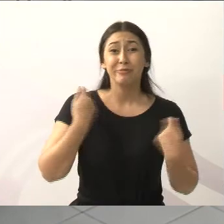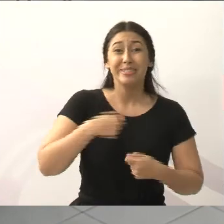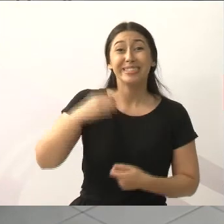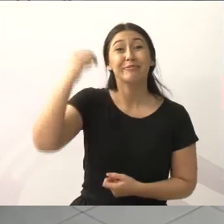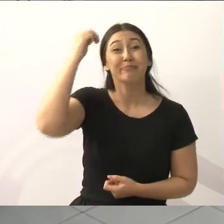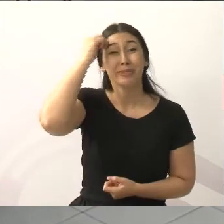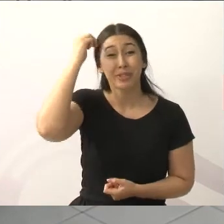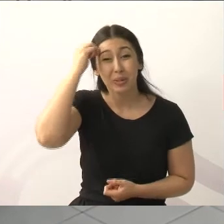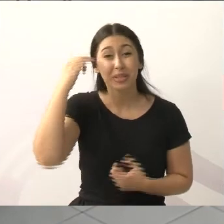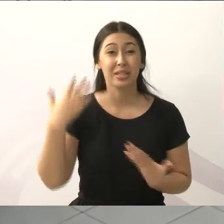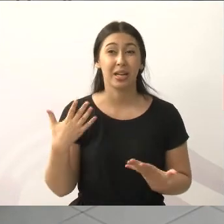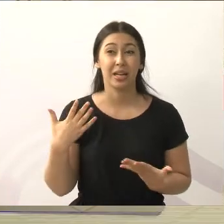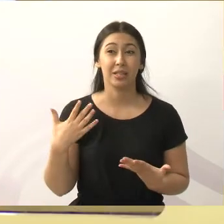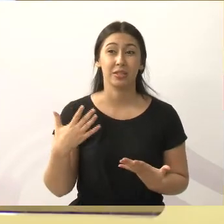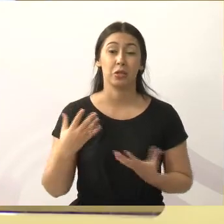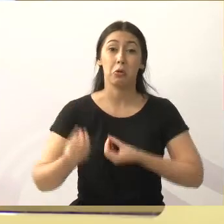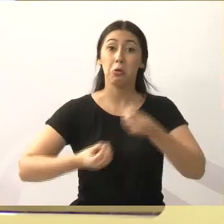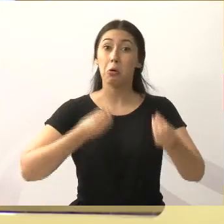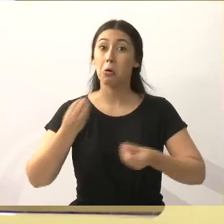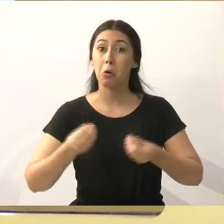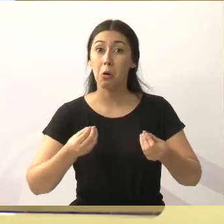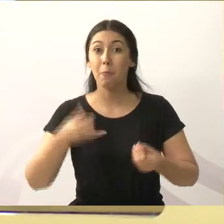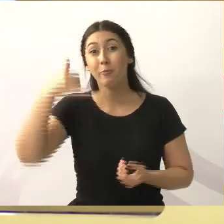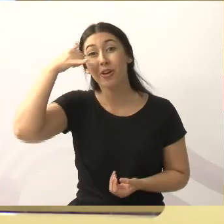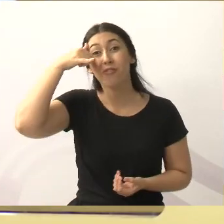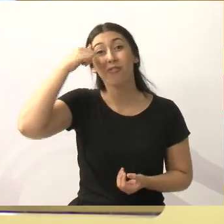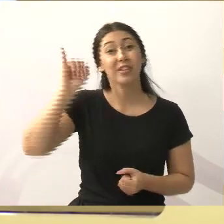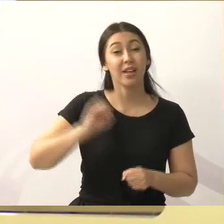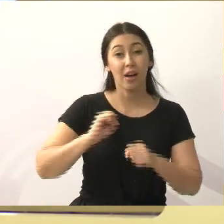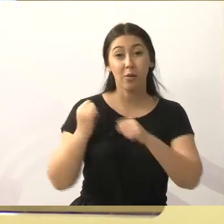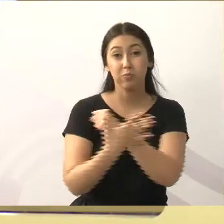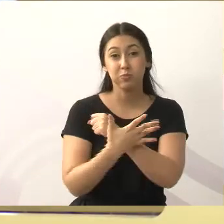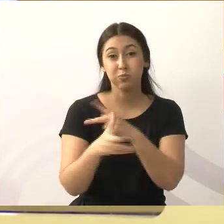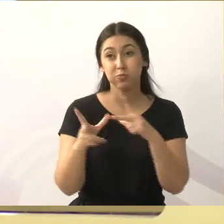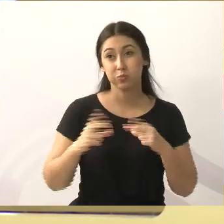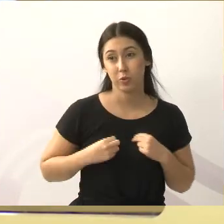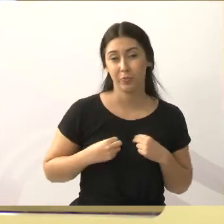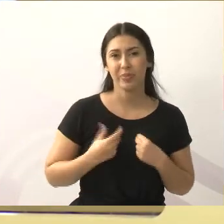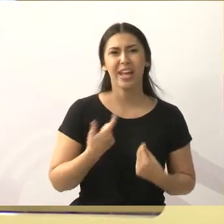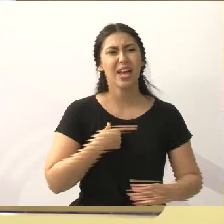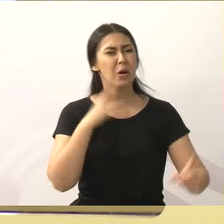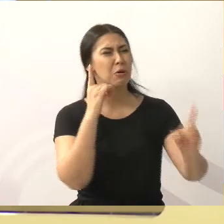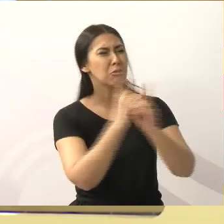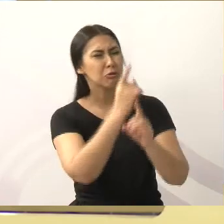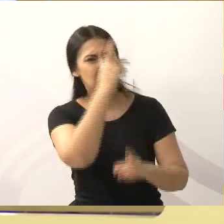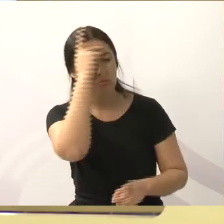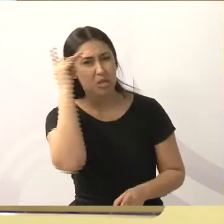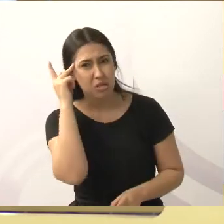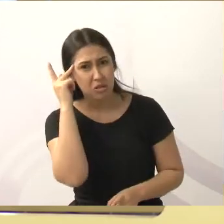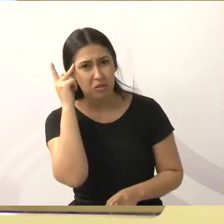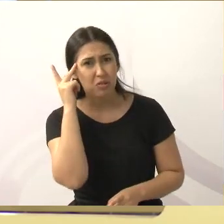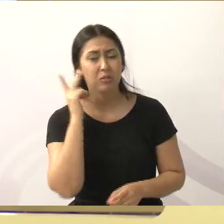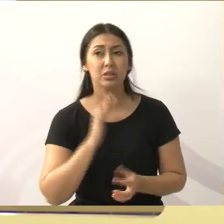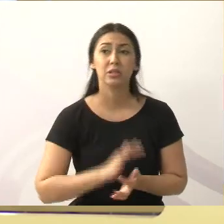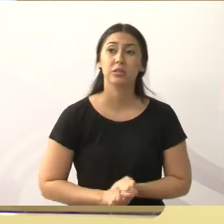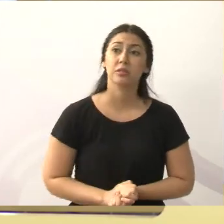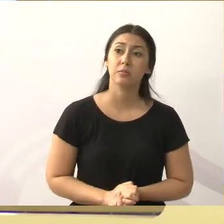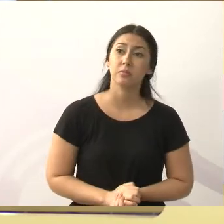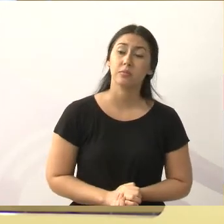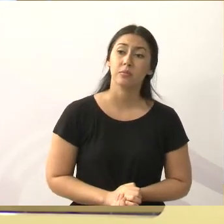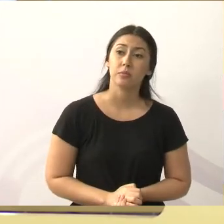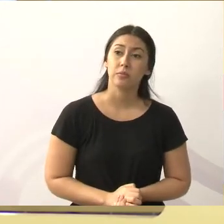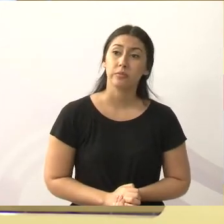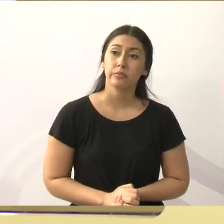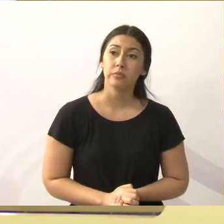que a gente possa coibir. Tem muitas pessoas que eu encontro na rua, vereador Arildo,